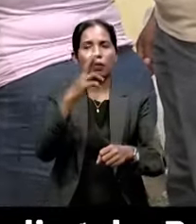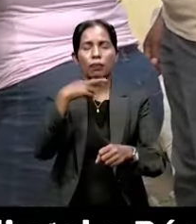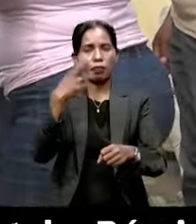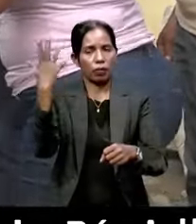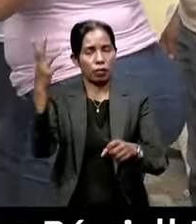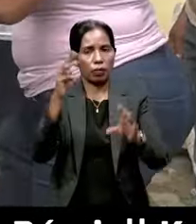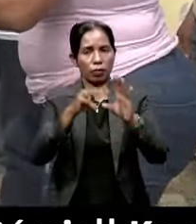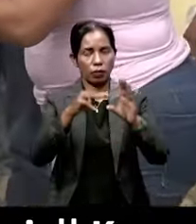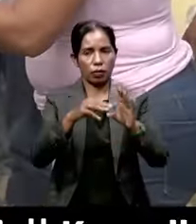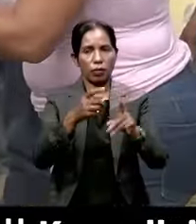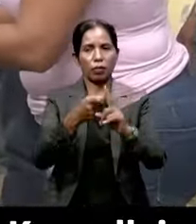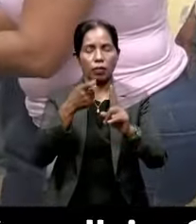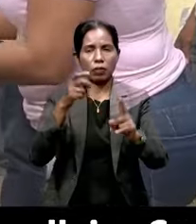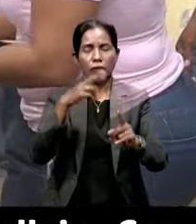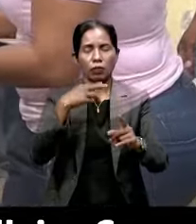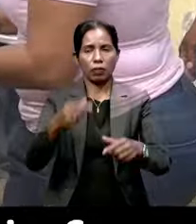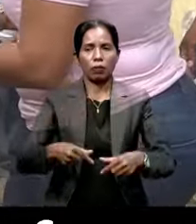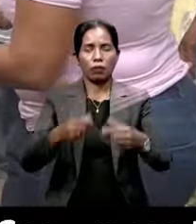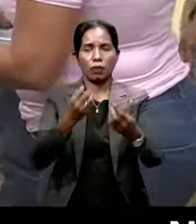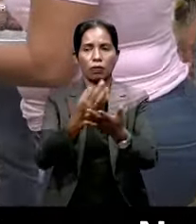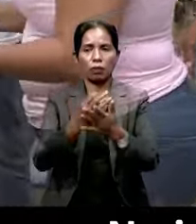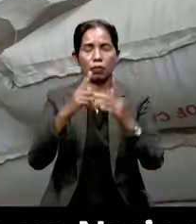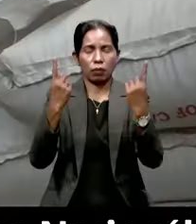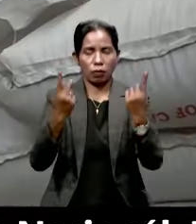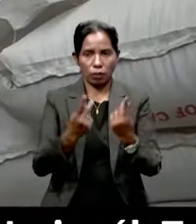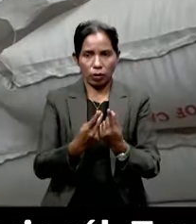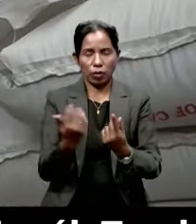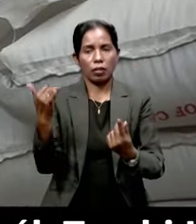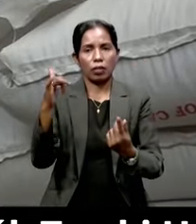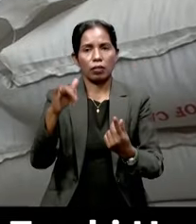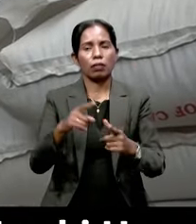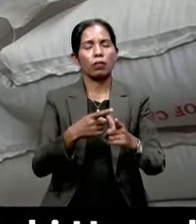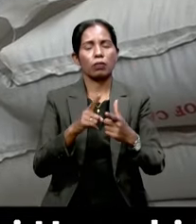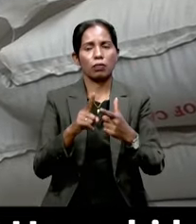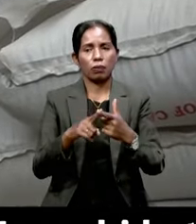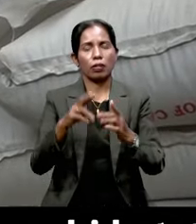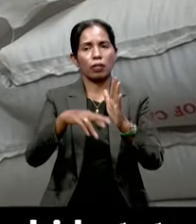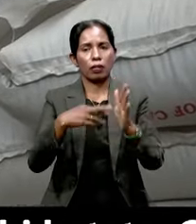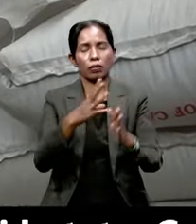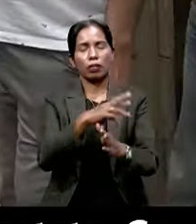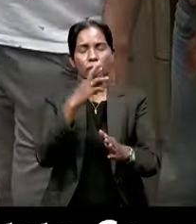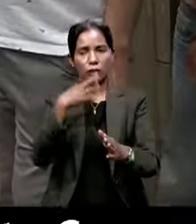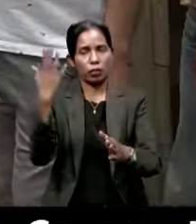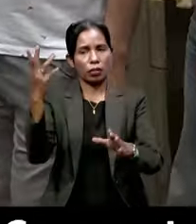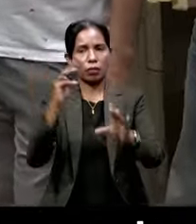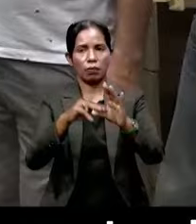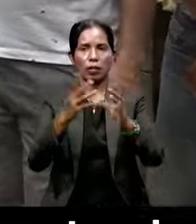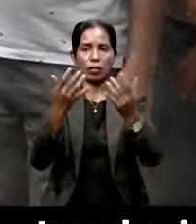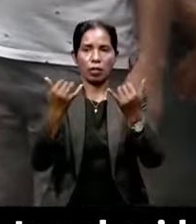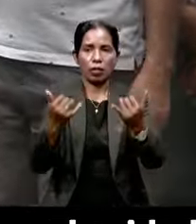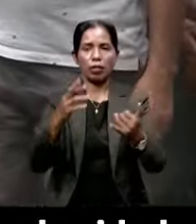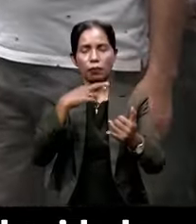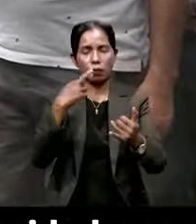ia mercado li husi fos subsidio ba companhia importador balon ma betu ir tabela preço fos ia mercado da daun ne